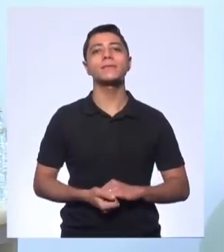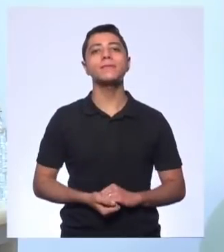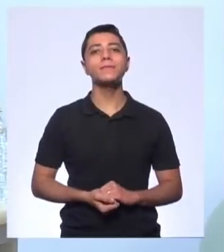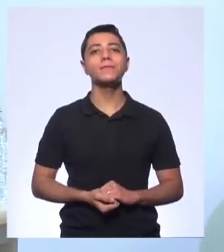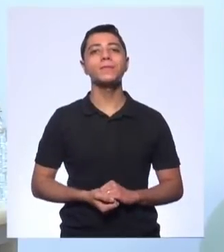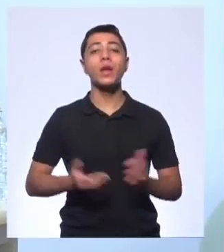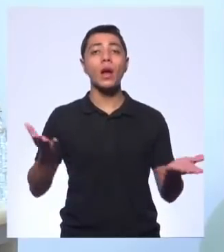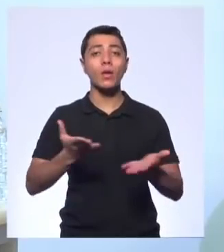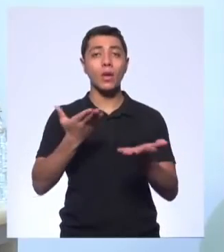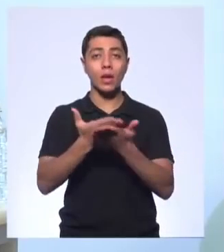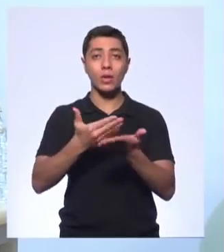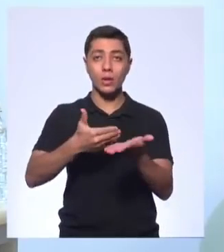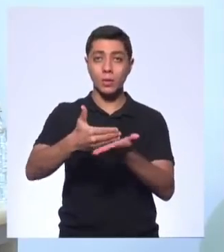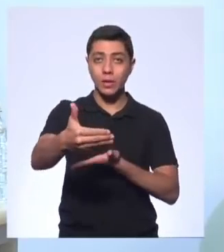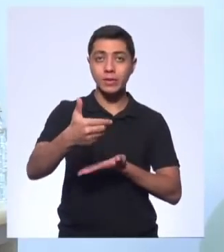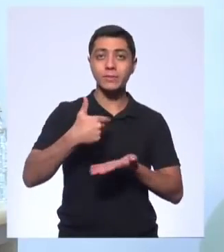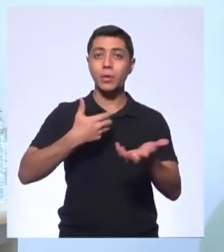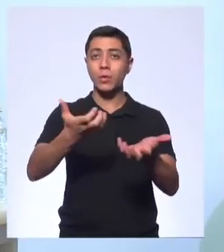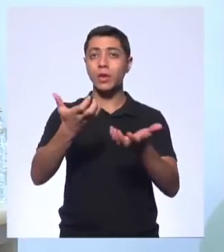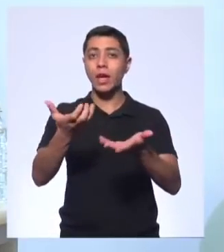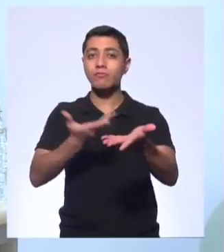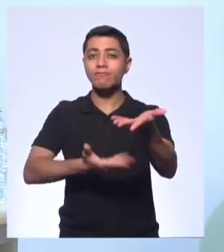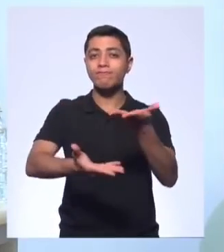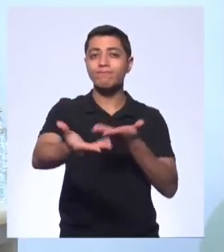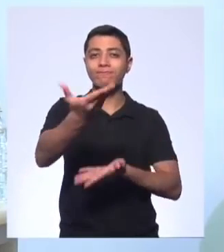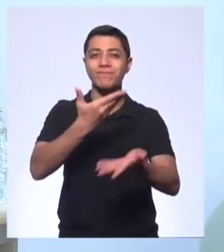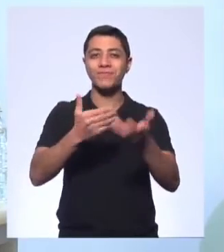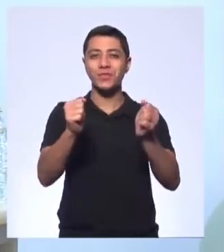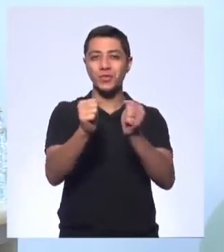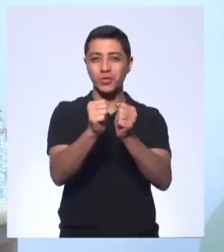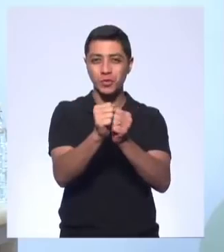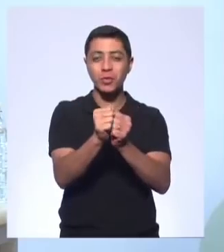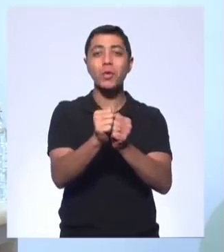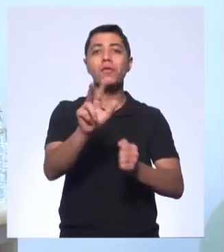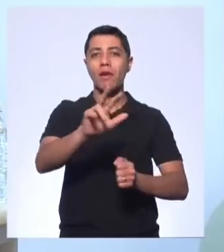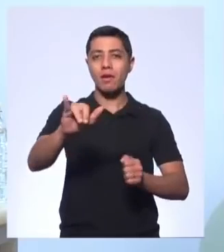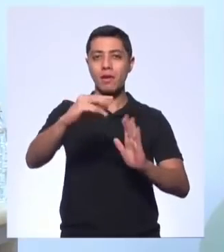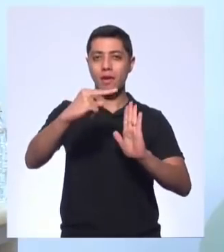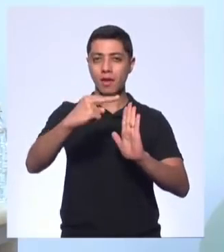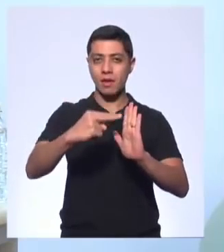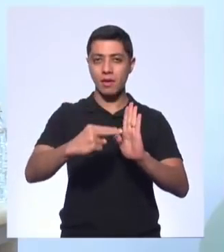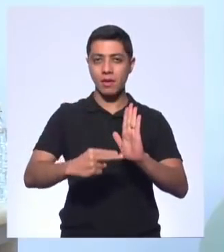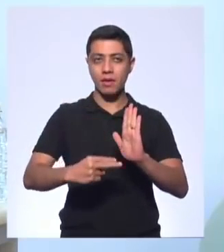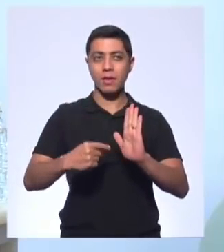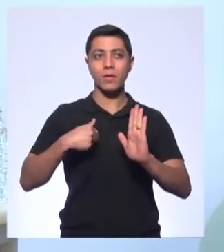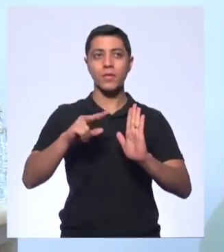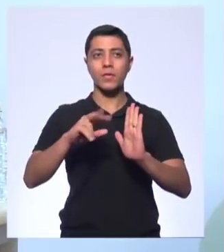vocês. E aí a gente vai ler junto aqui, vou ler com vocês.